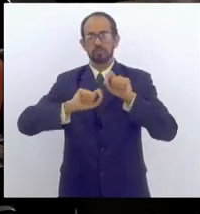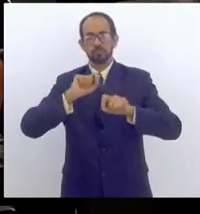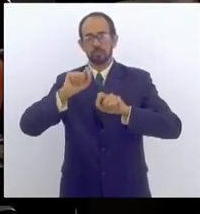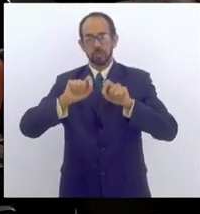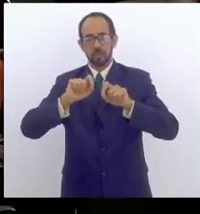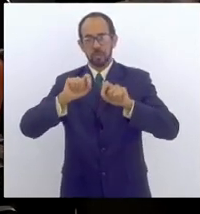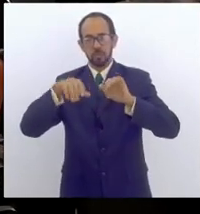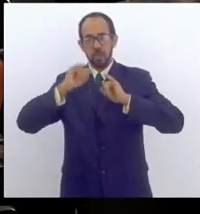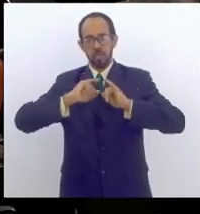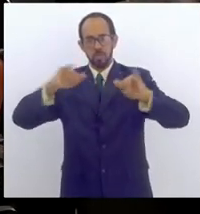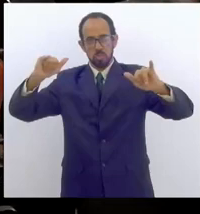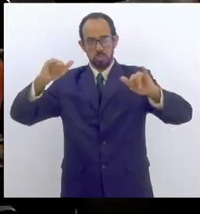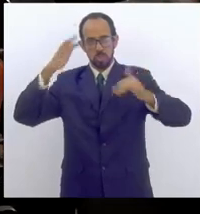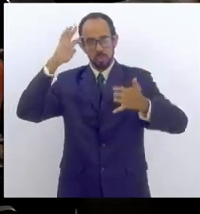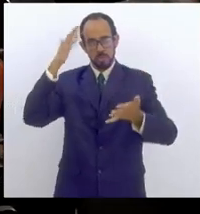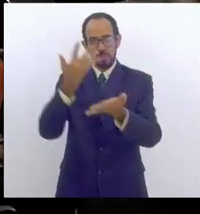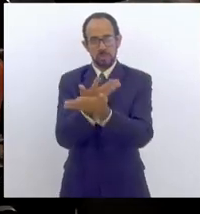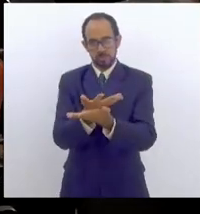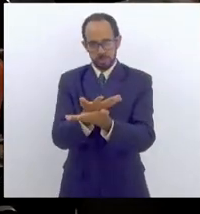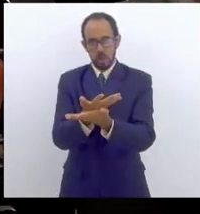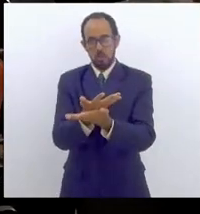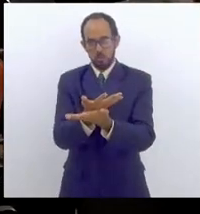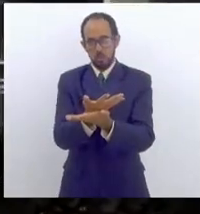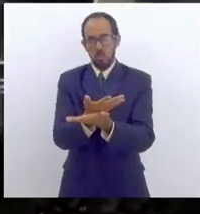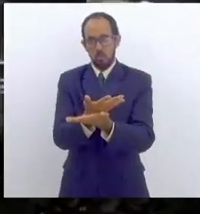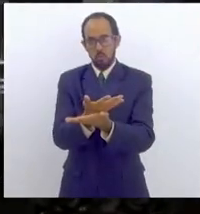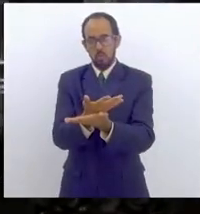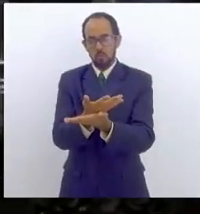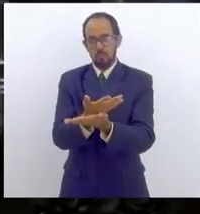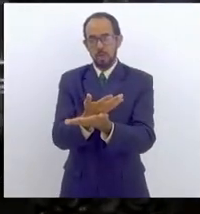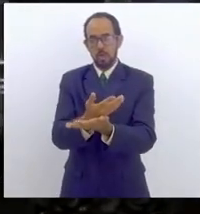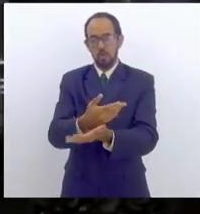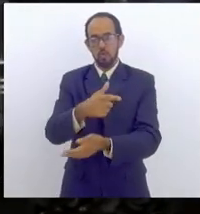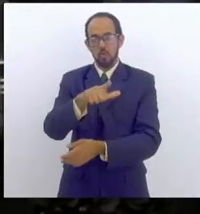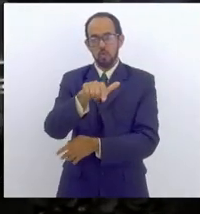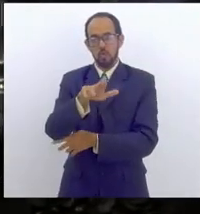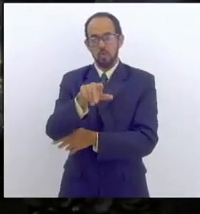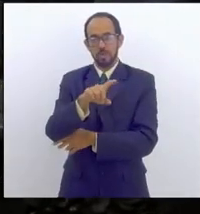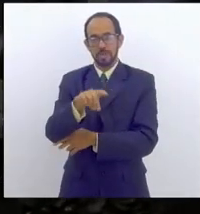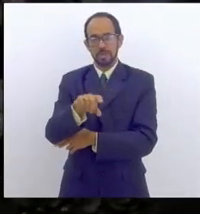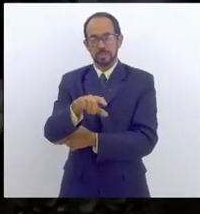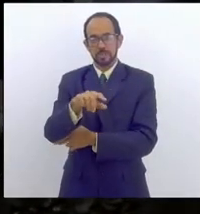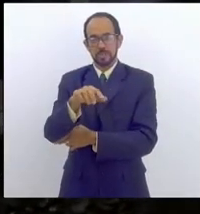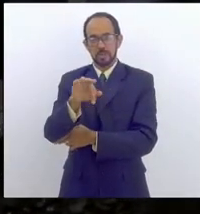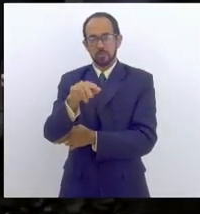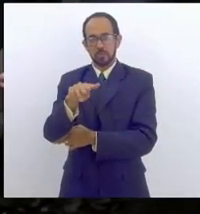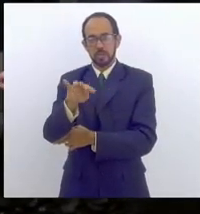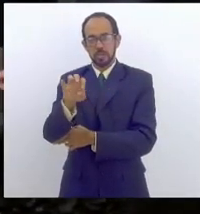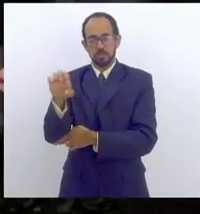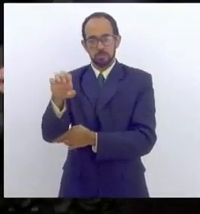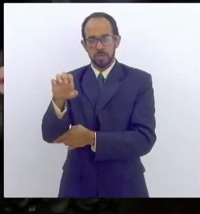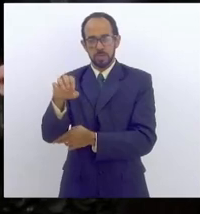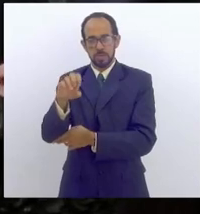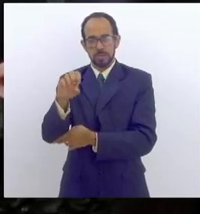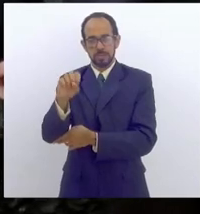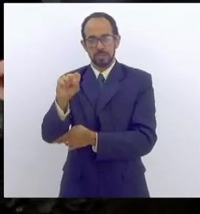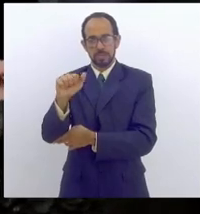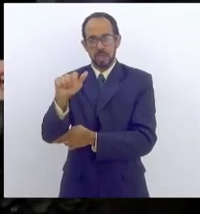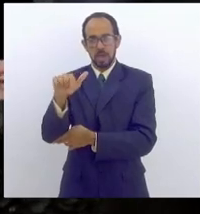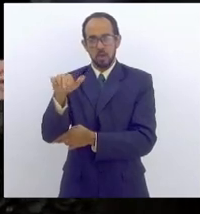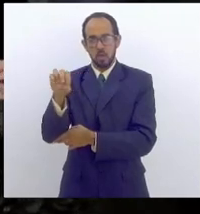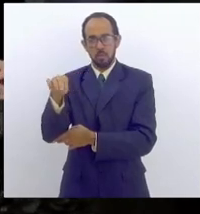proclamada uma decisão pelo Luiz Felipe Salomão, e a decisão diz